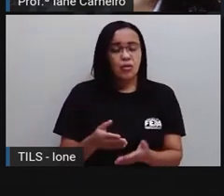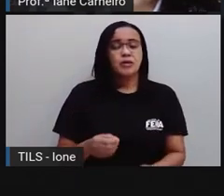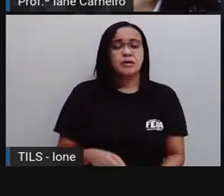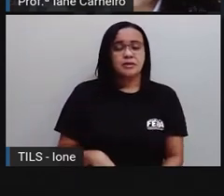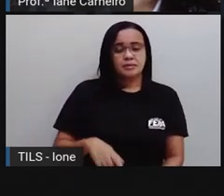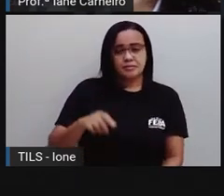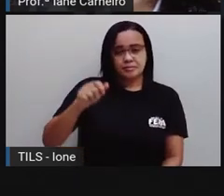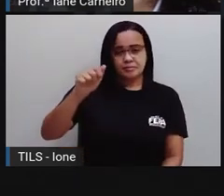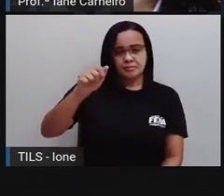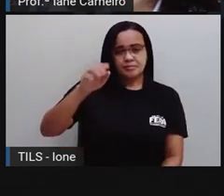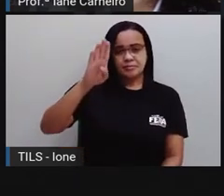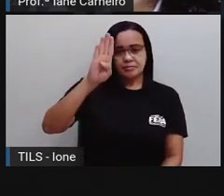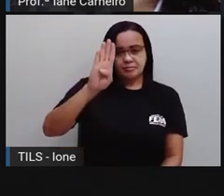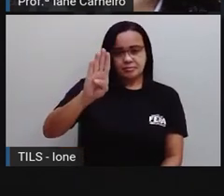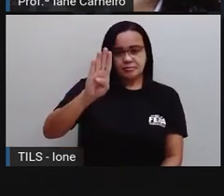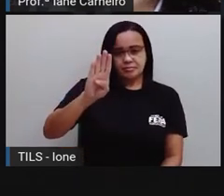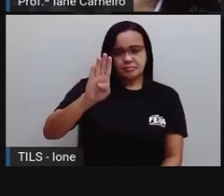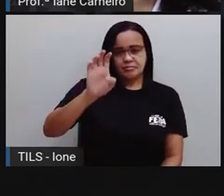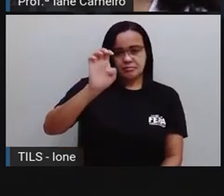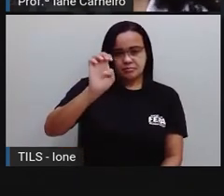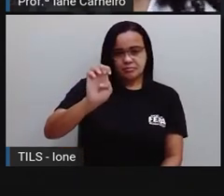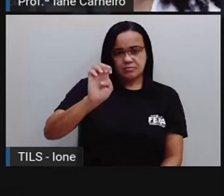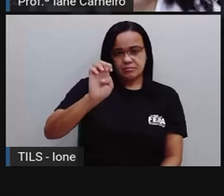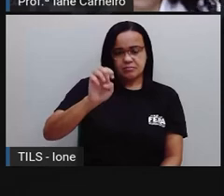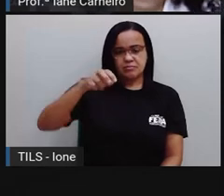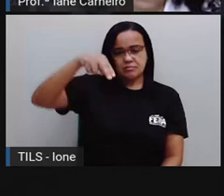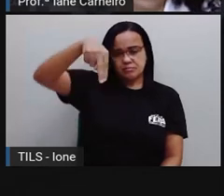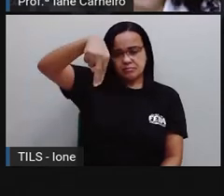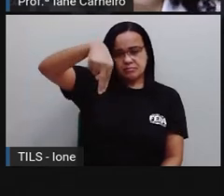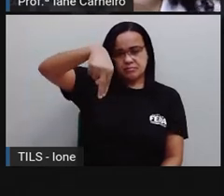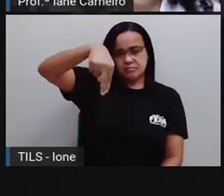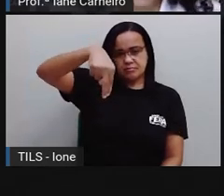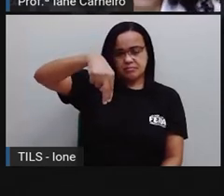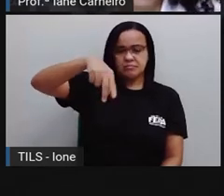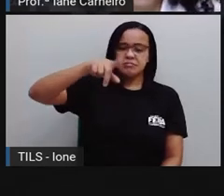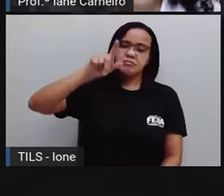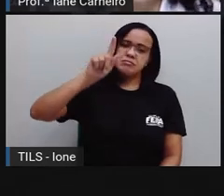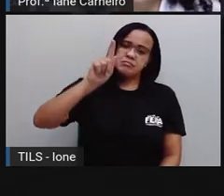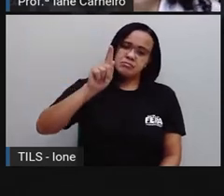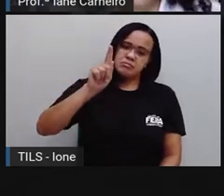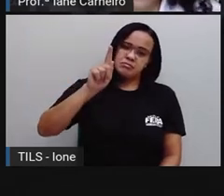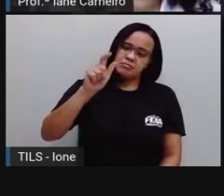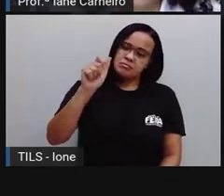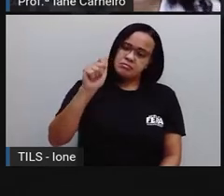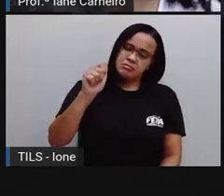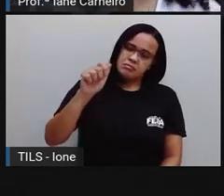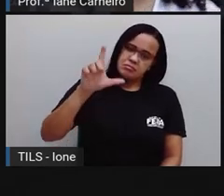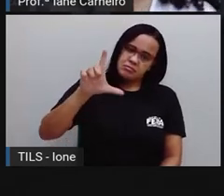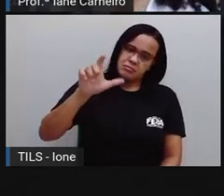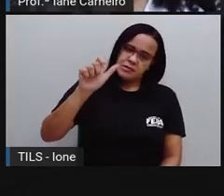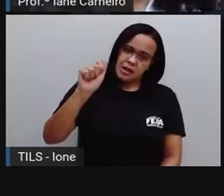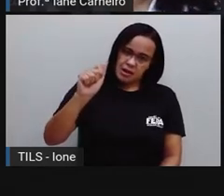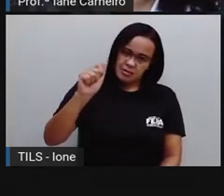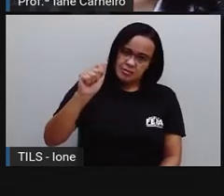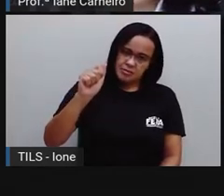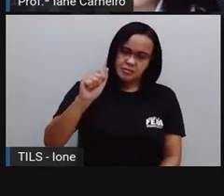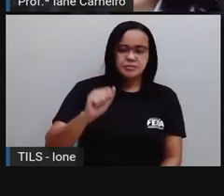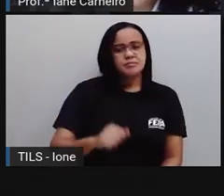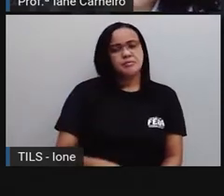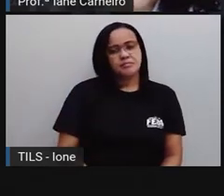e vamos saber Bengala É bem a gala